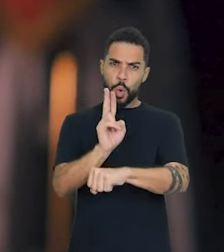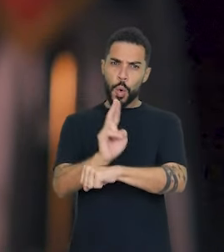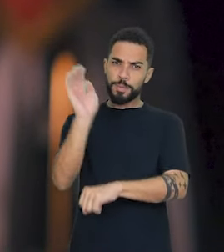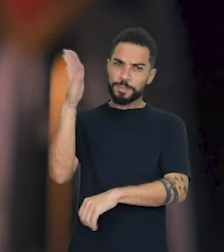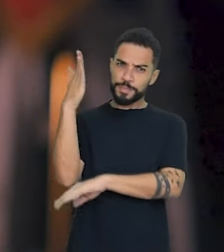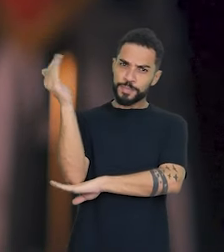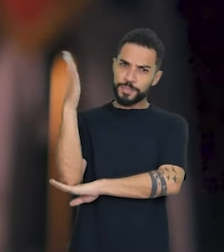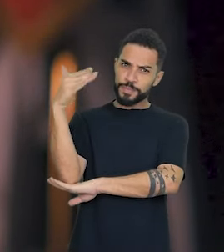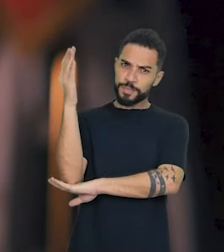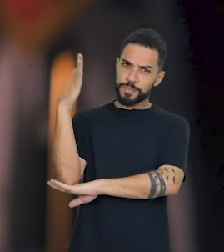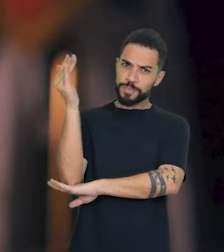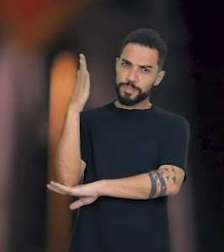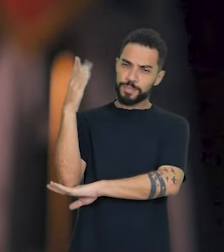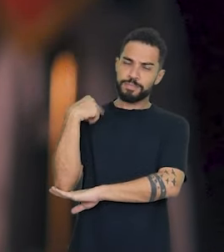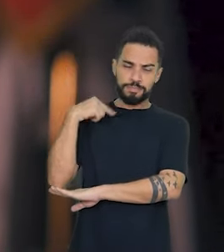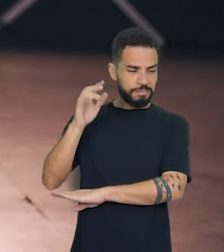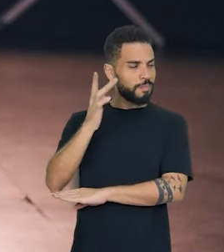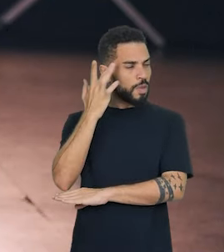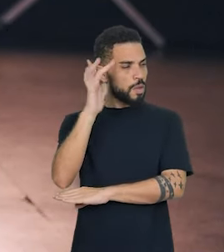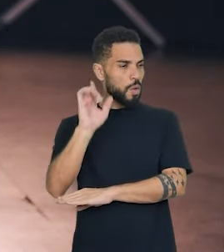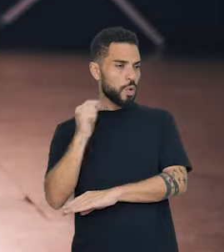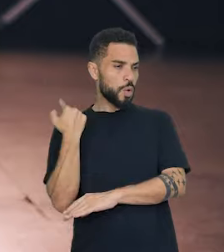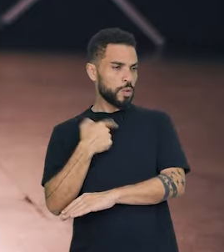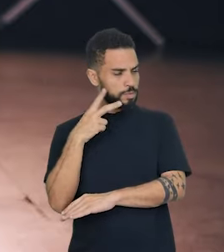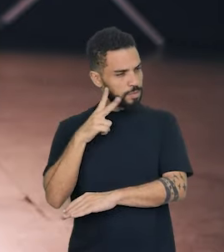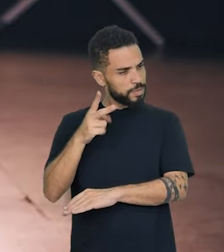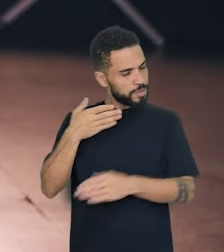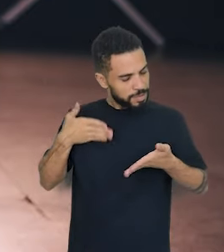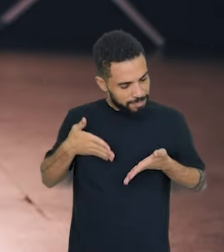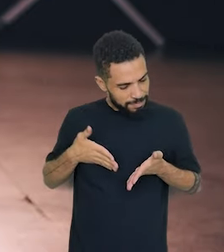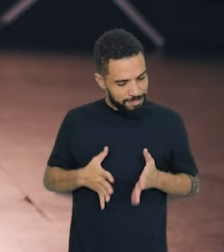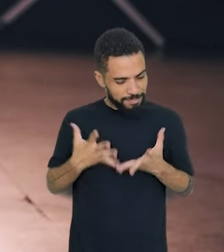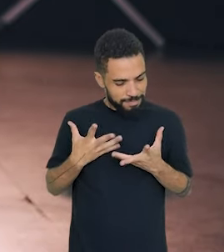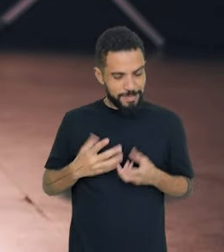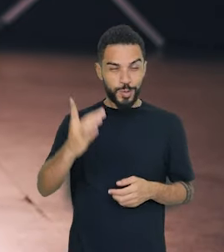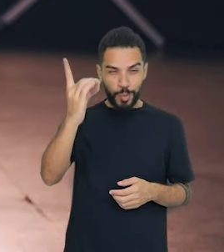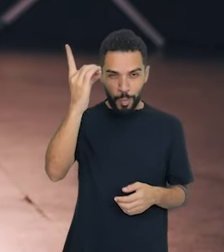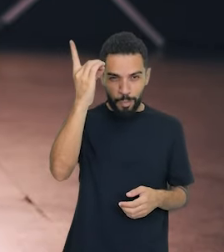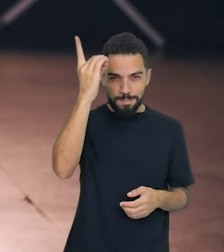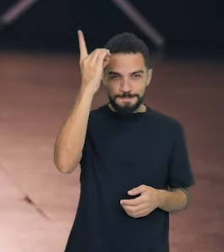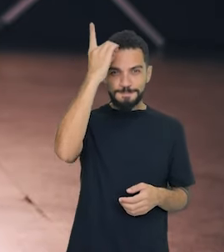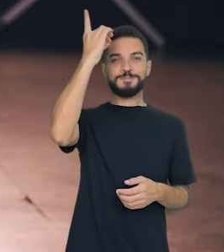muito. E eu acho que o mestre-sala a gente já nasce pronto, já nasce